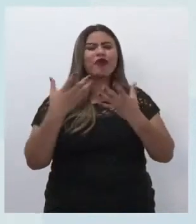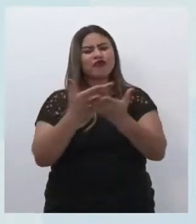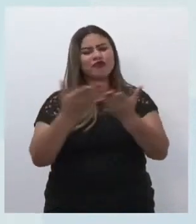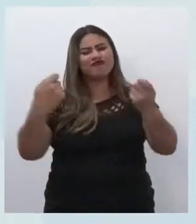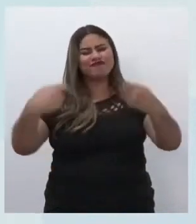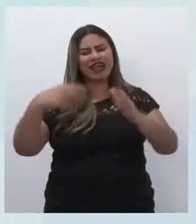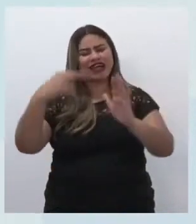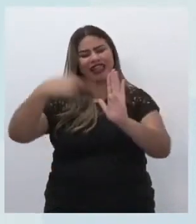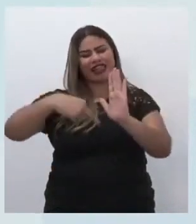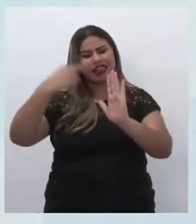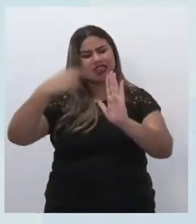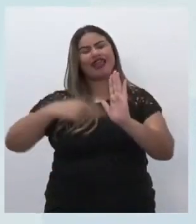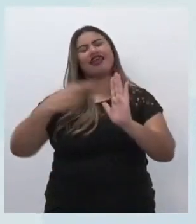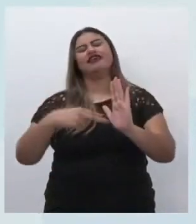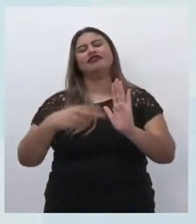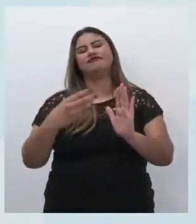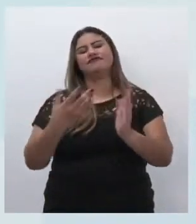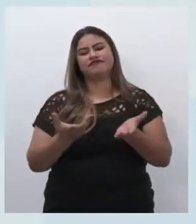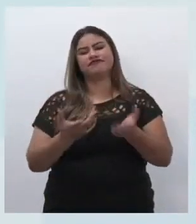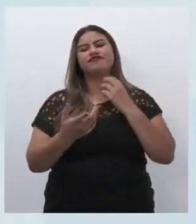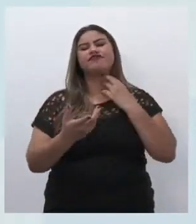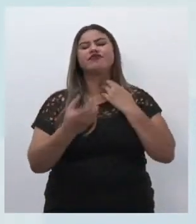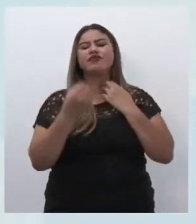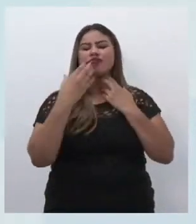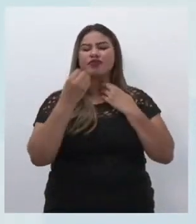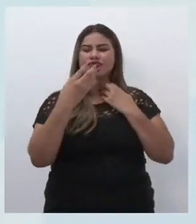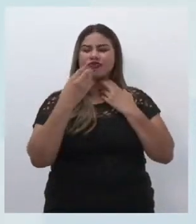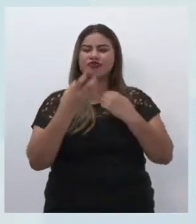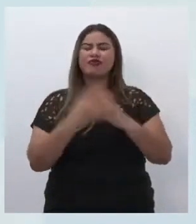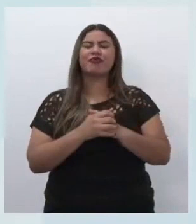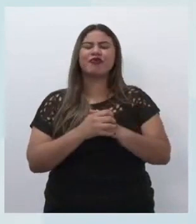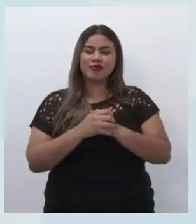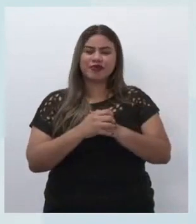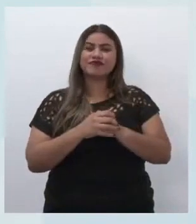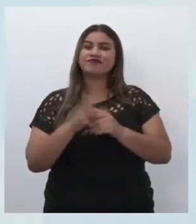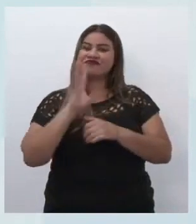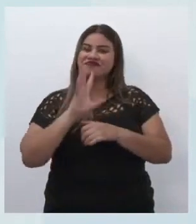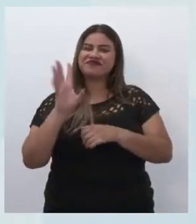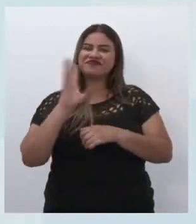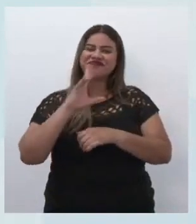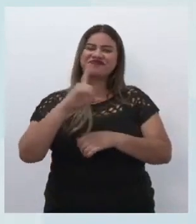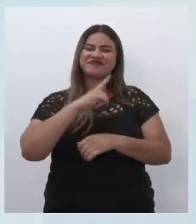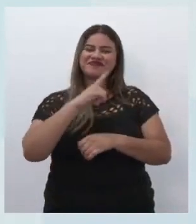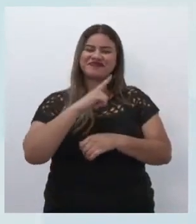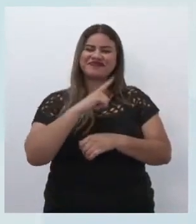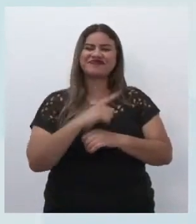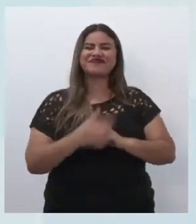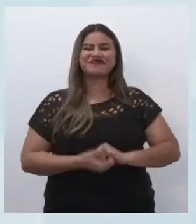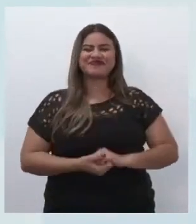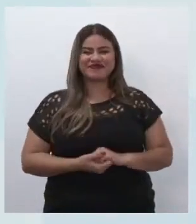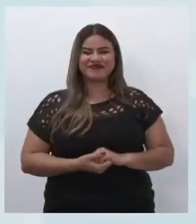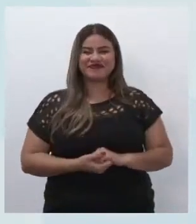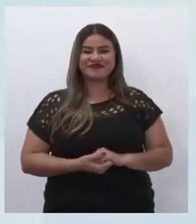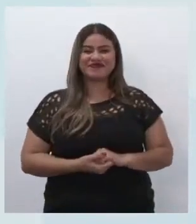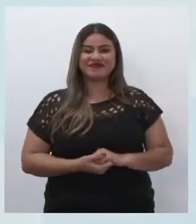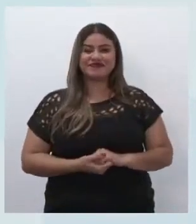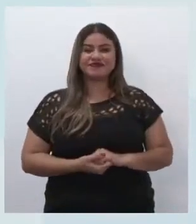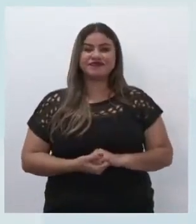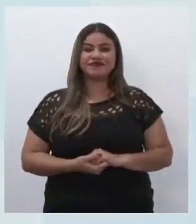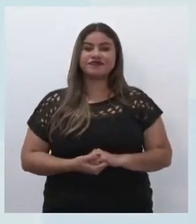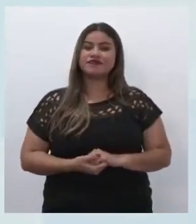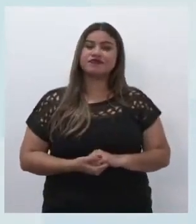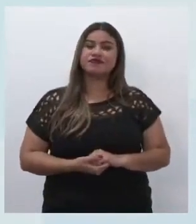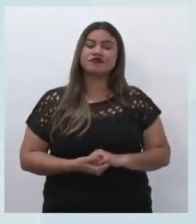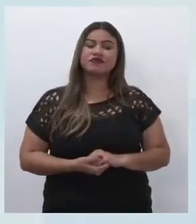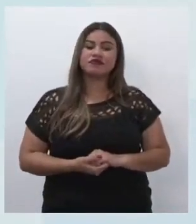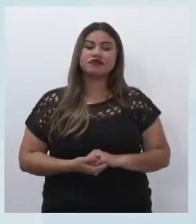devem observar a leitura dele, que é uma leitura bem da hora, bem legal aí para a gente, para o momento. E aí eu vou passar a minha